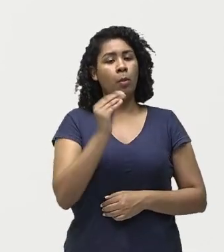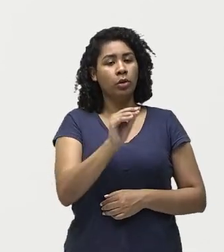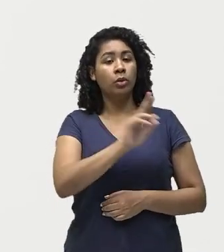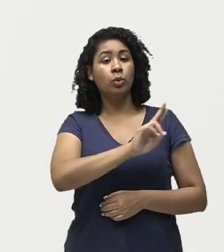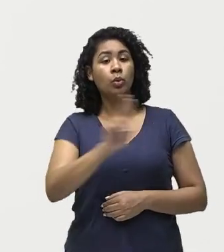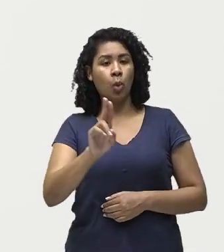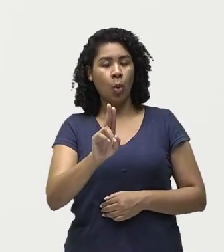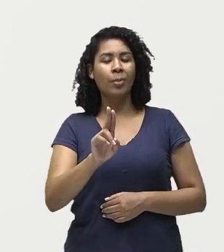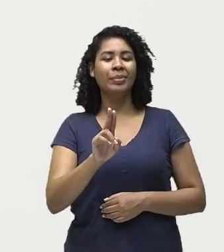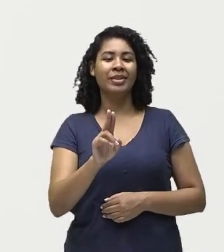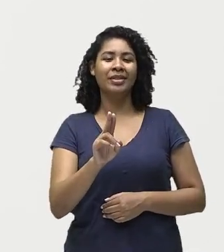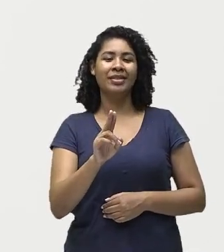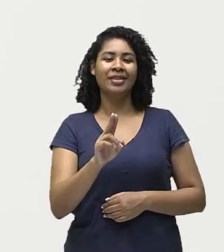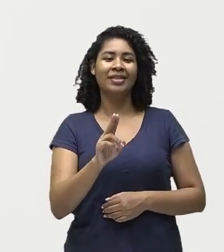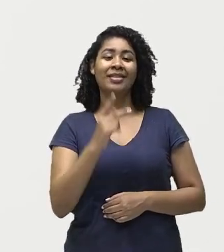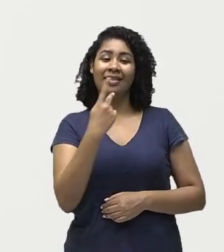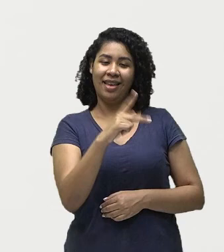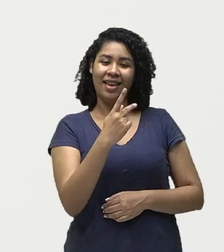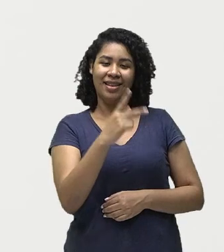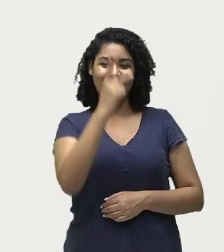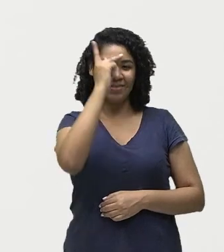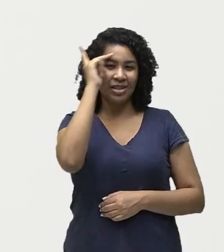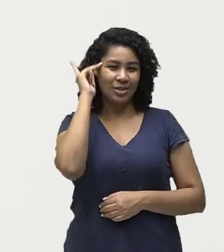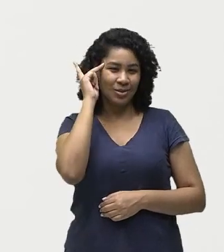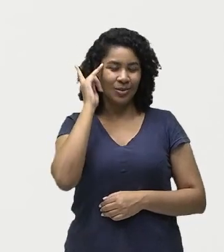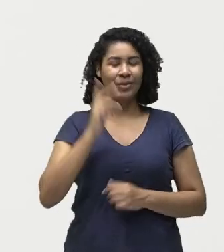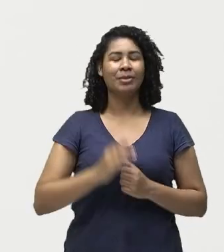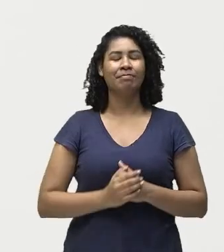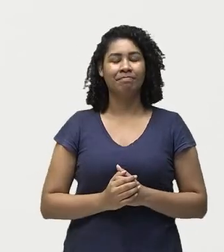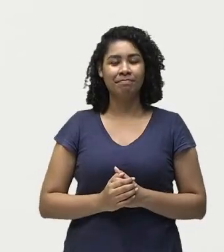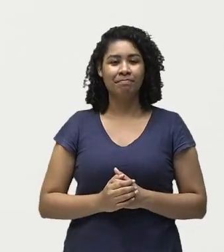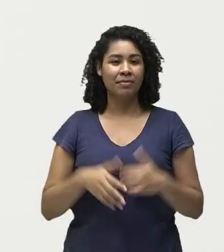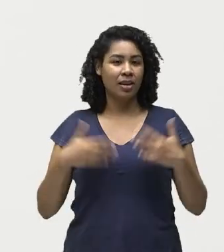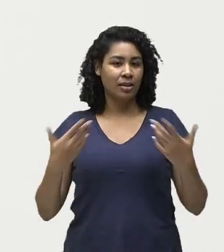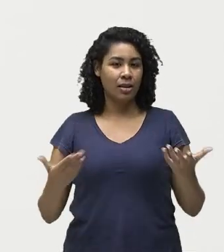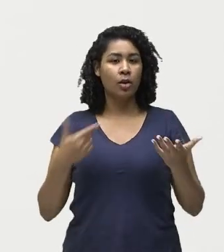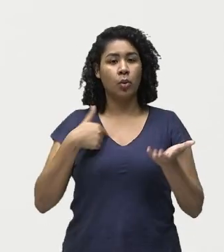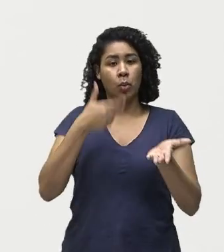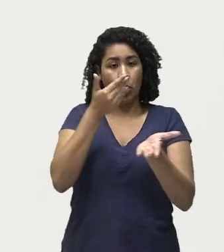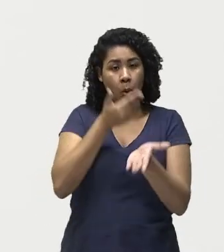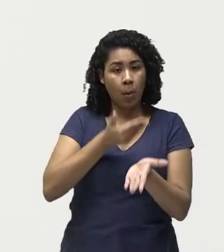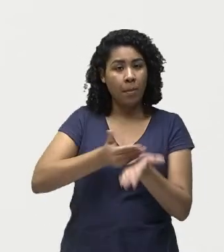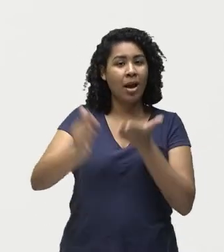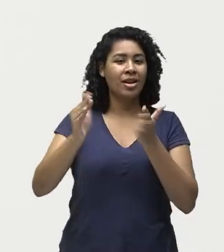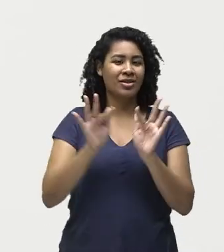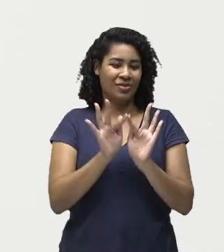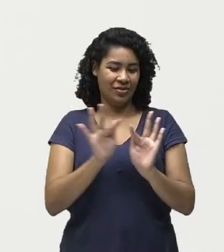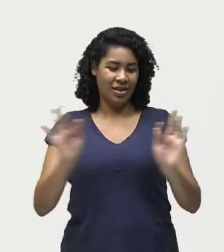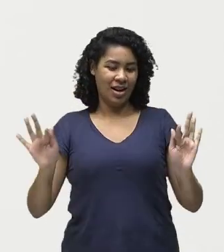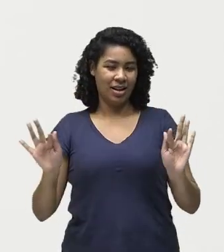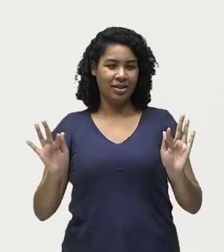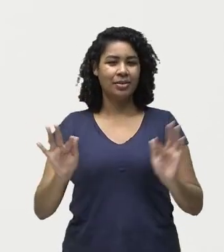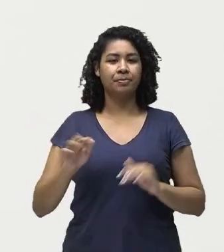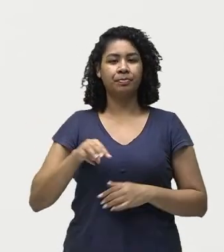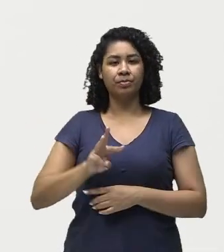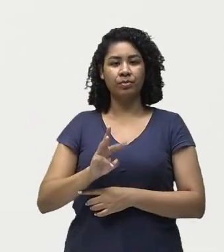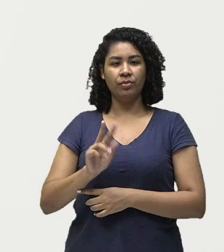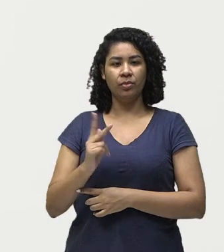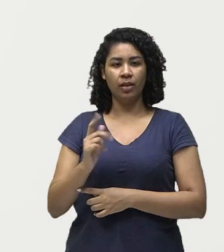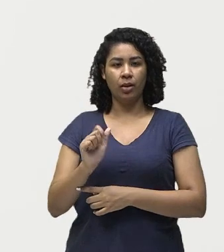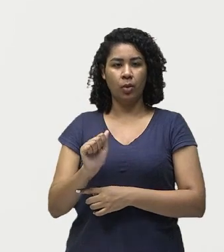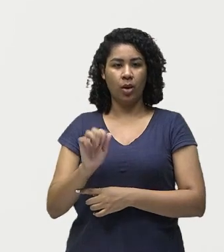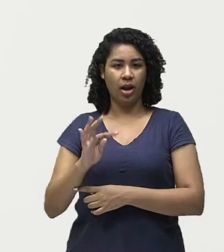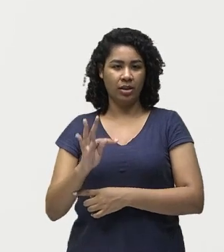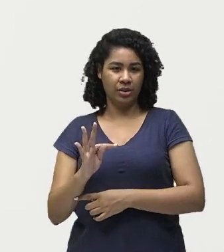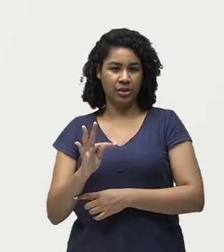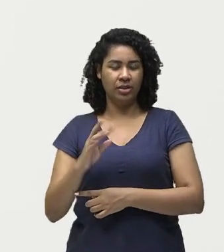What's Julia like? What's Julia like? Então, quando eu começo aqui essa pergunta, né, com what is e termino